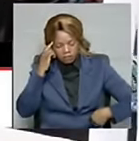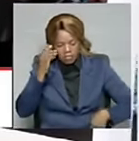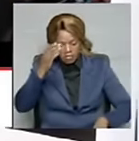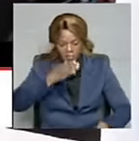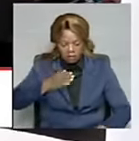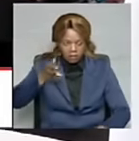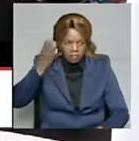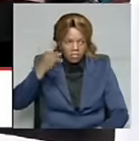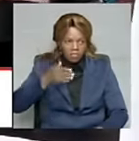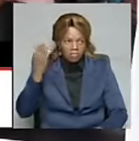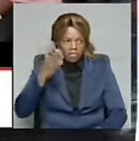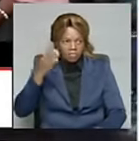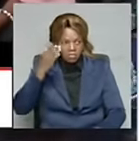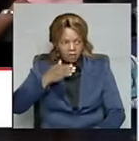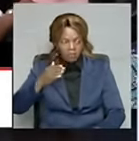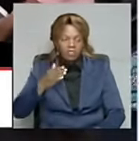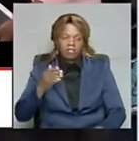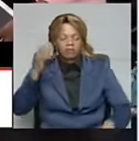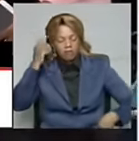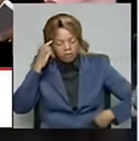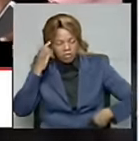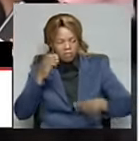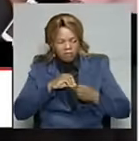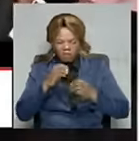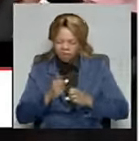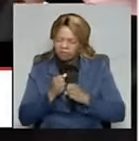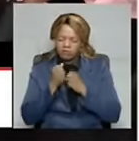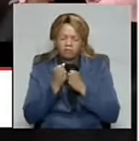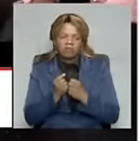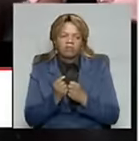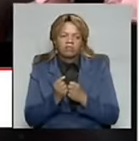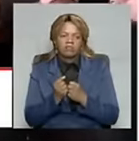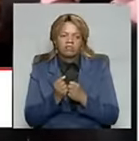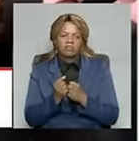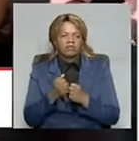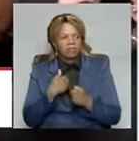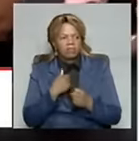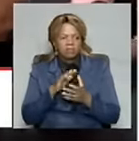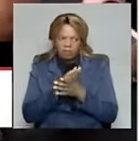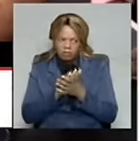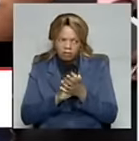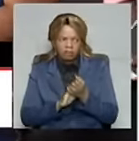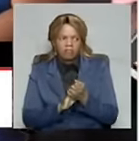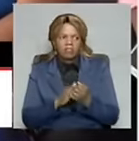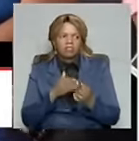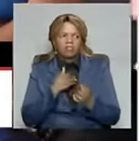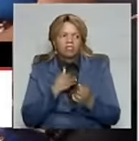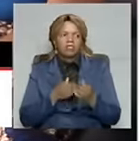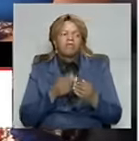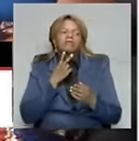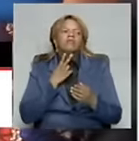tinha coragem, fé e paciência de recuperar a sua